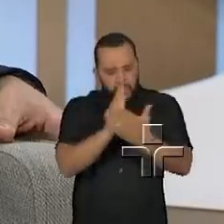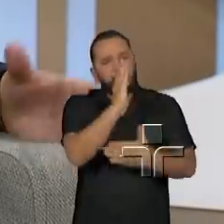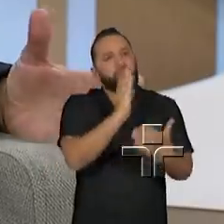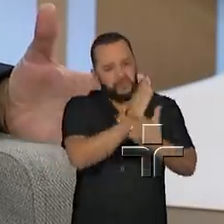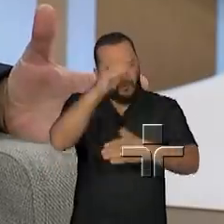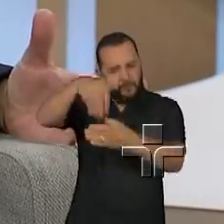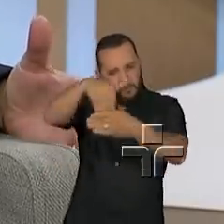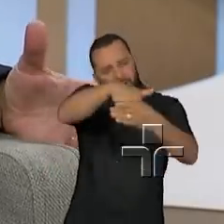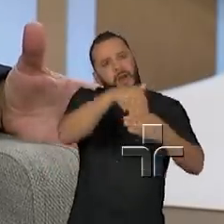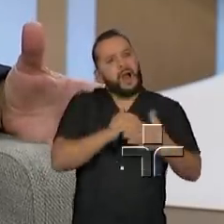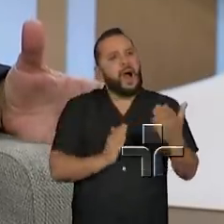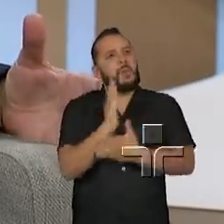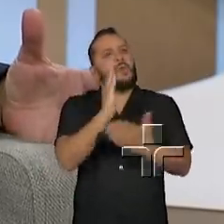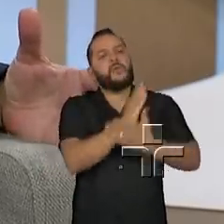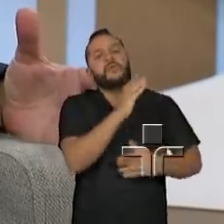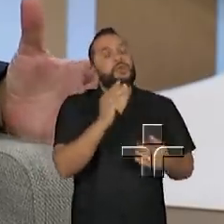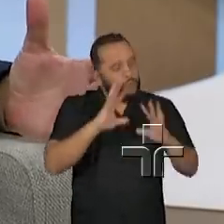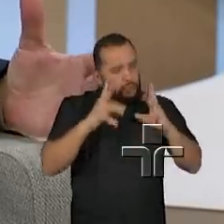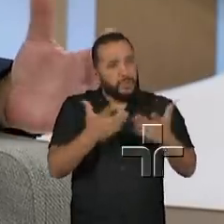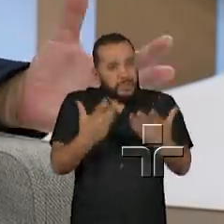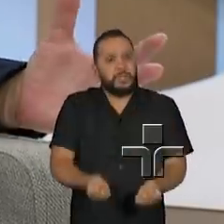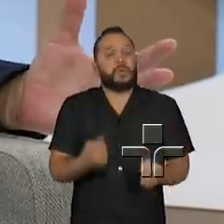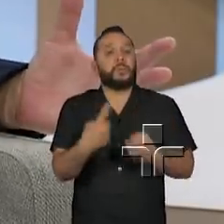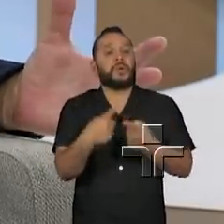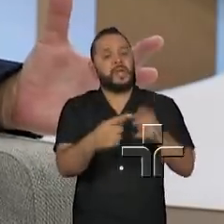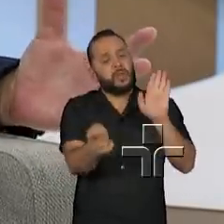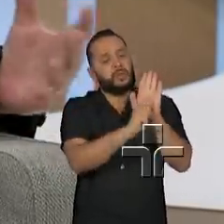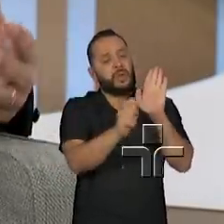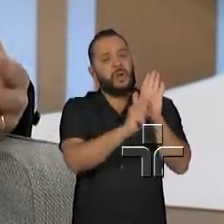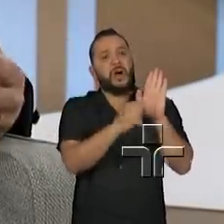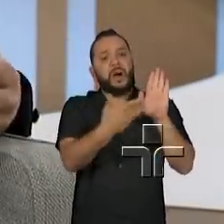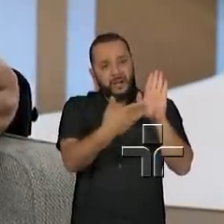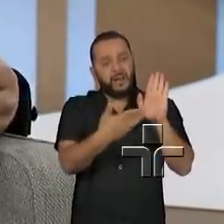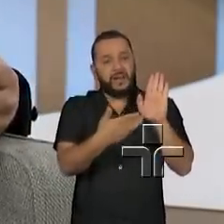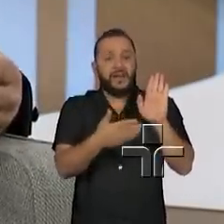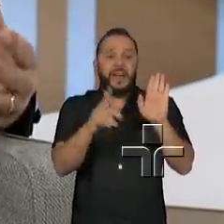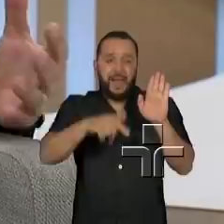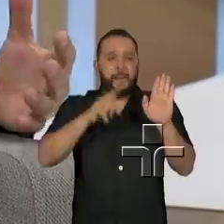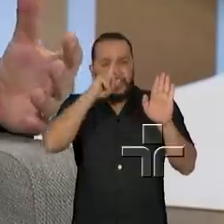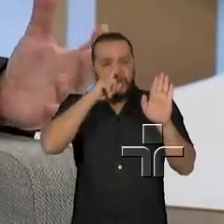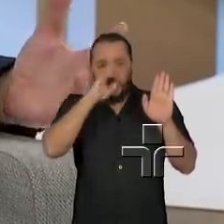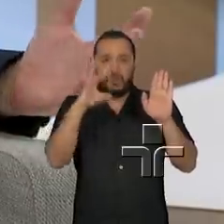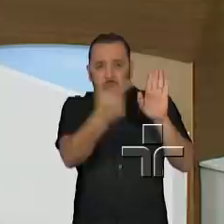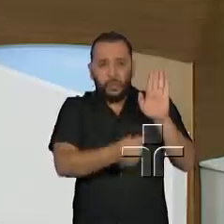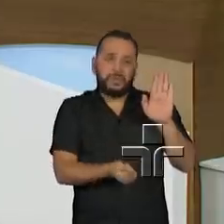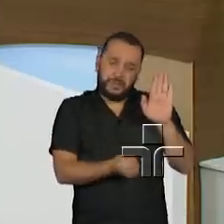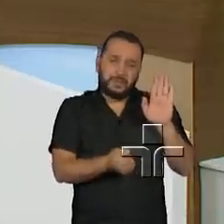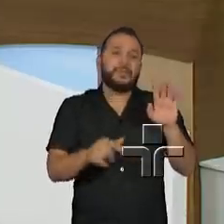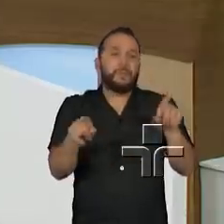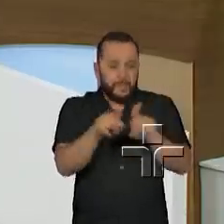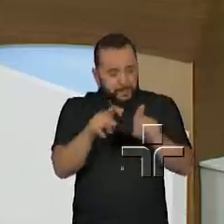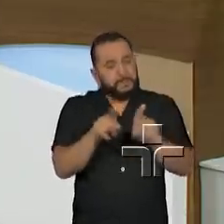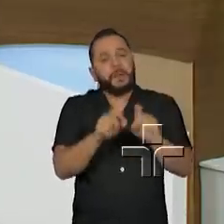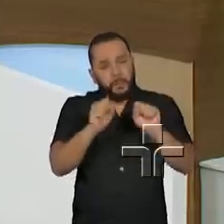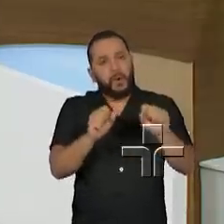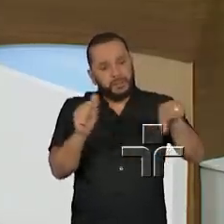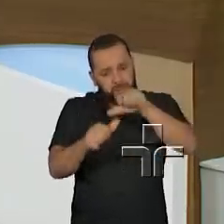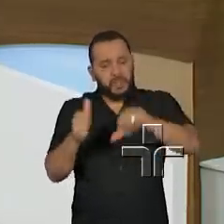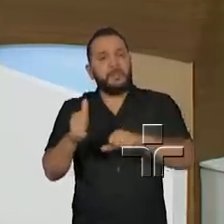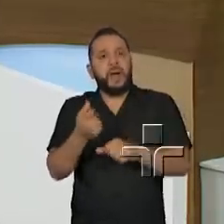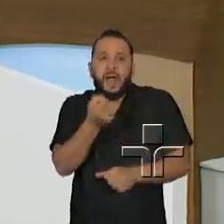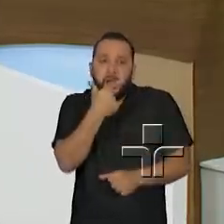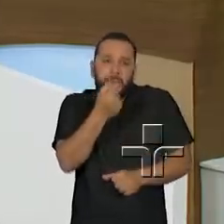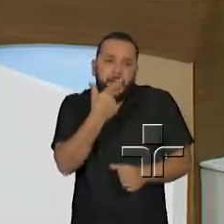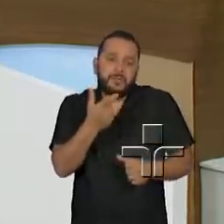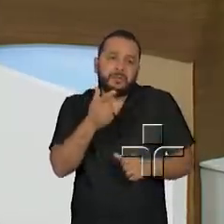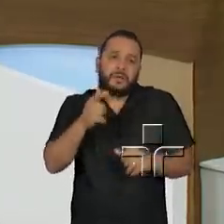Porque nós compreendemos que as drogas todas são potencialmente perigosas e todas são também potencialmente remédio, depende da dose. Quem